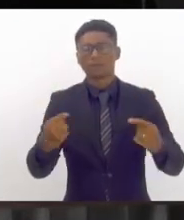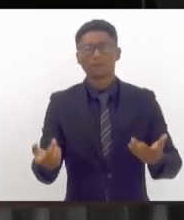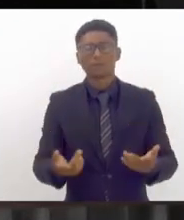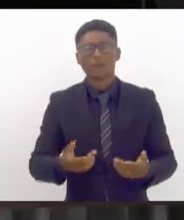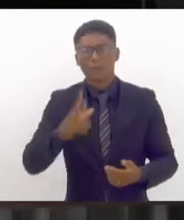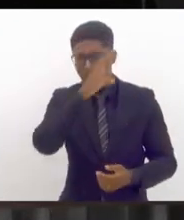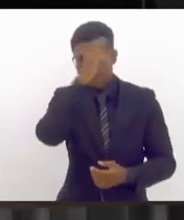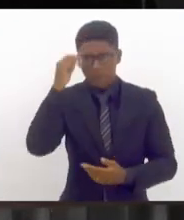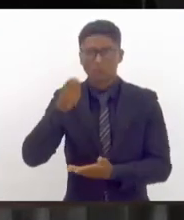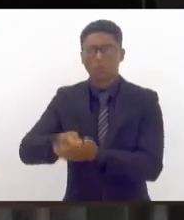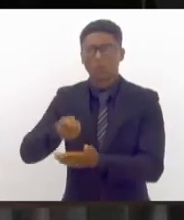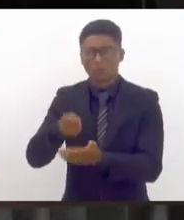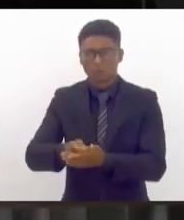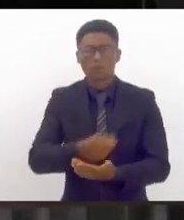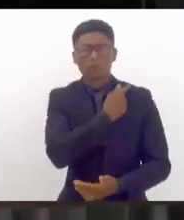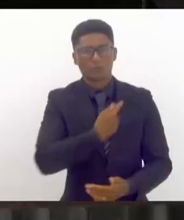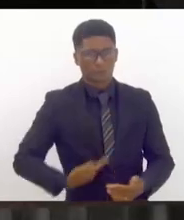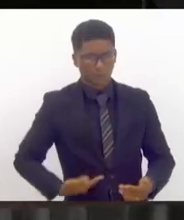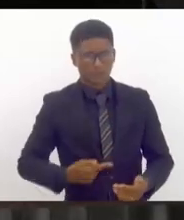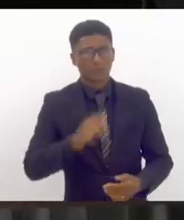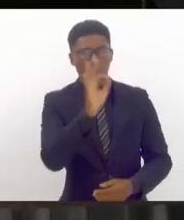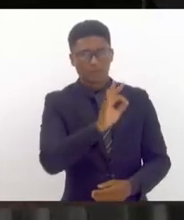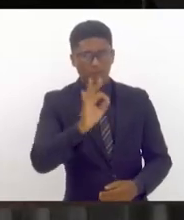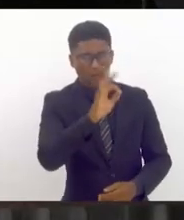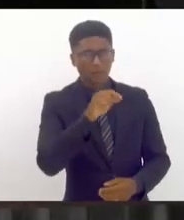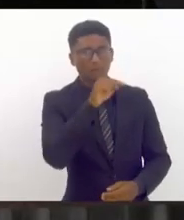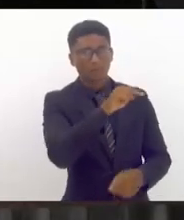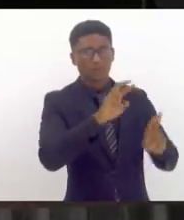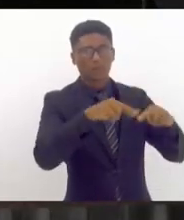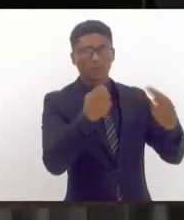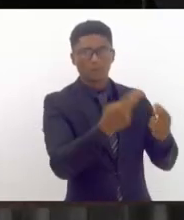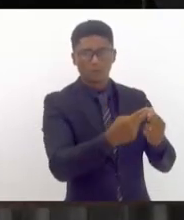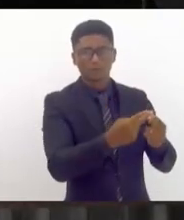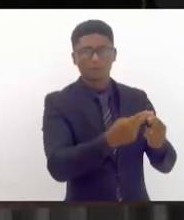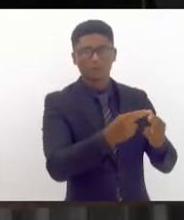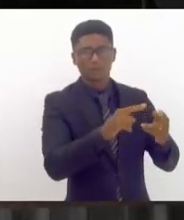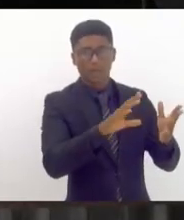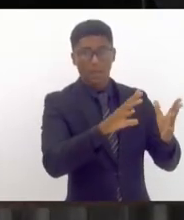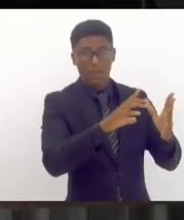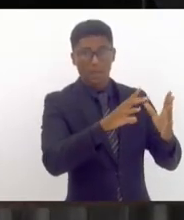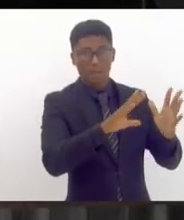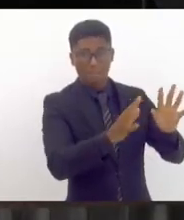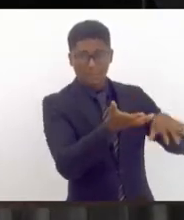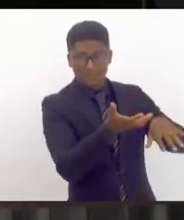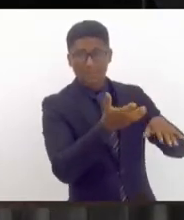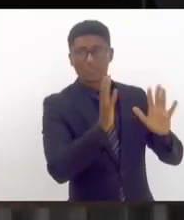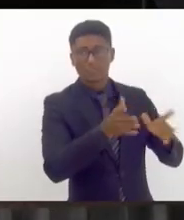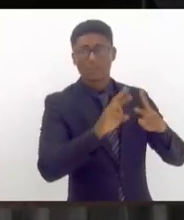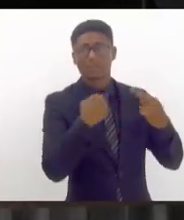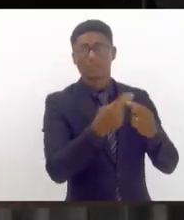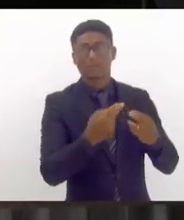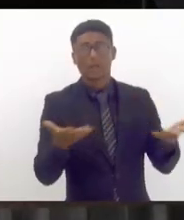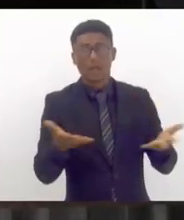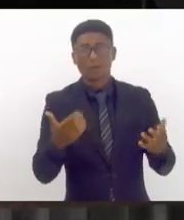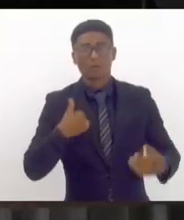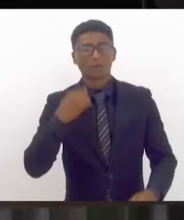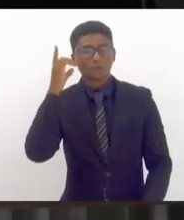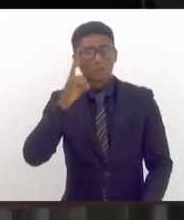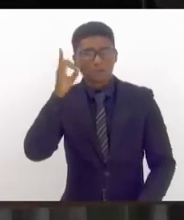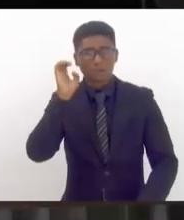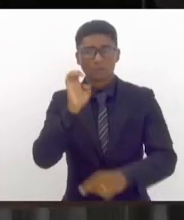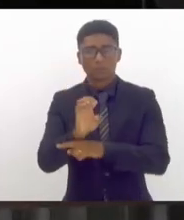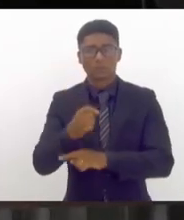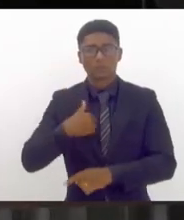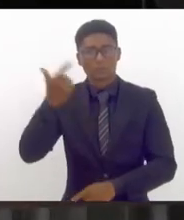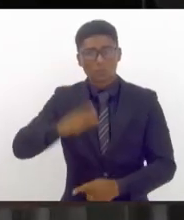eu cobrei do governo federal, fizemos uma audiência pública lá em Brasília, junto da Thalíria Petroni, minha companheira deputada federal, e agora, como deputado estadual, mais do que nunca, tenho